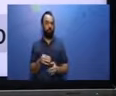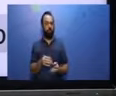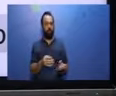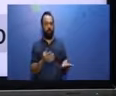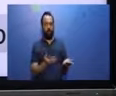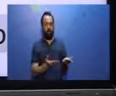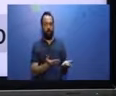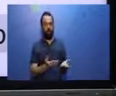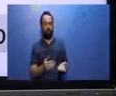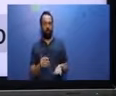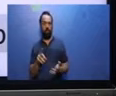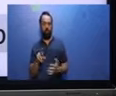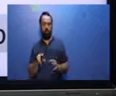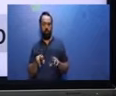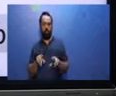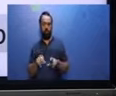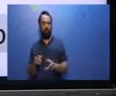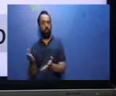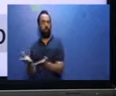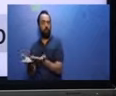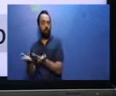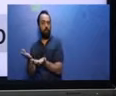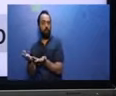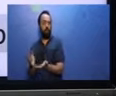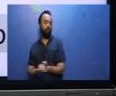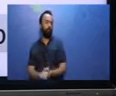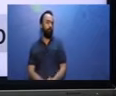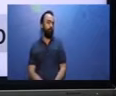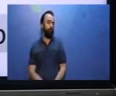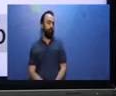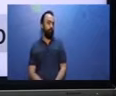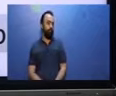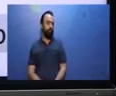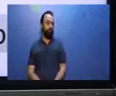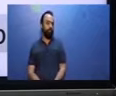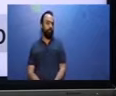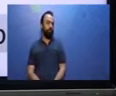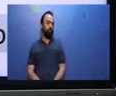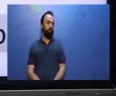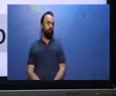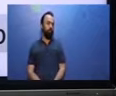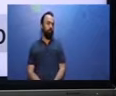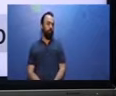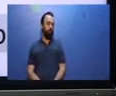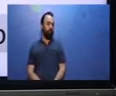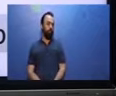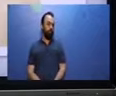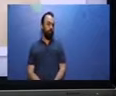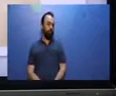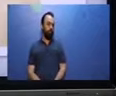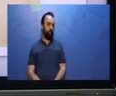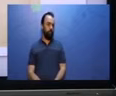mil gramas que era a mesma quantidade no início da reação química